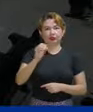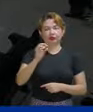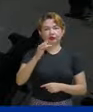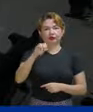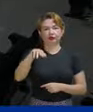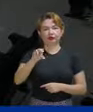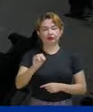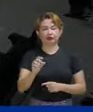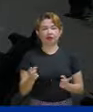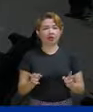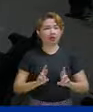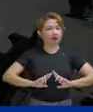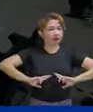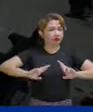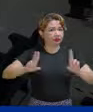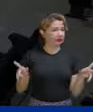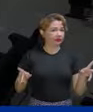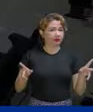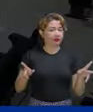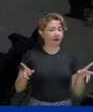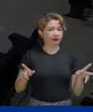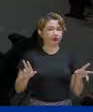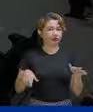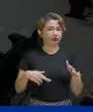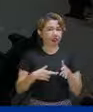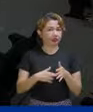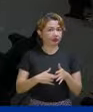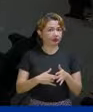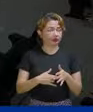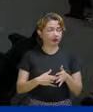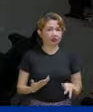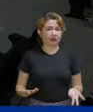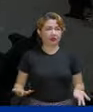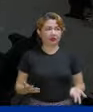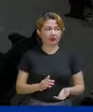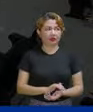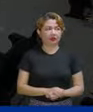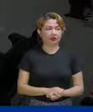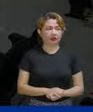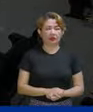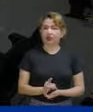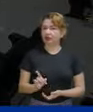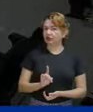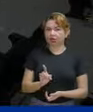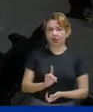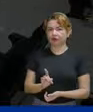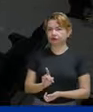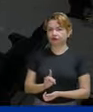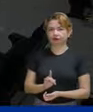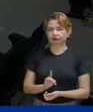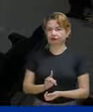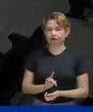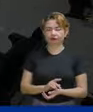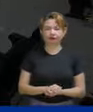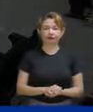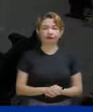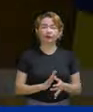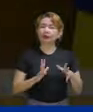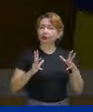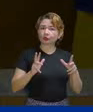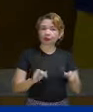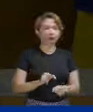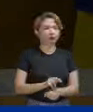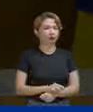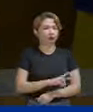totalmente contrário ao voto do Com a palavra, relator, o juiz que Rivaldo acompanhado. Valente. Então, Não é não. ele não São todos pela